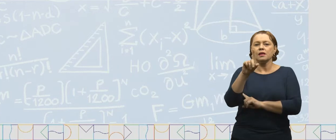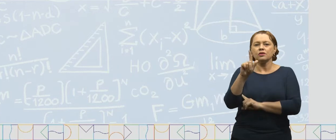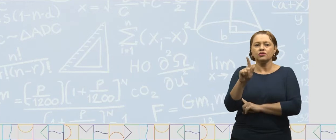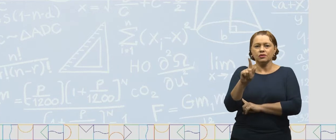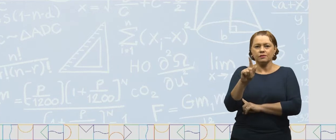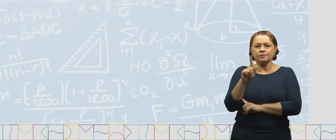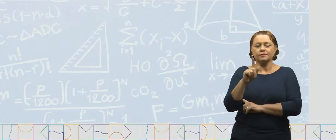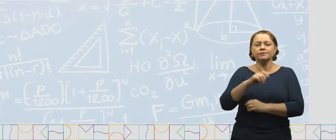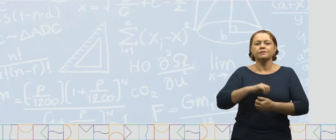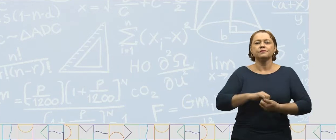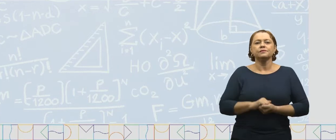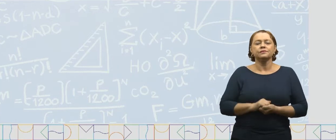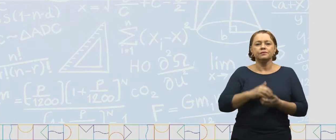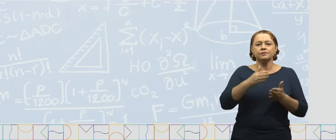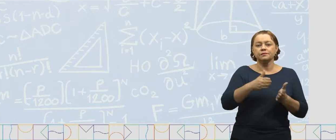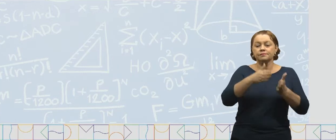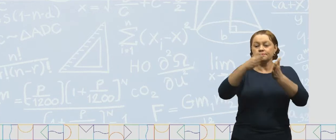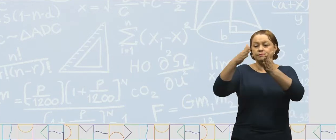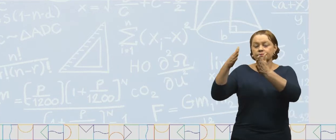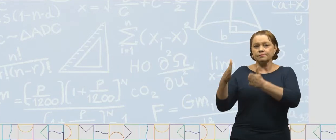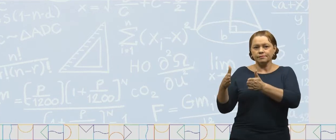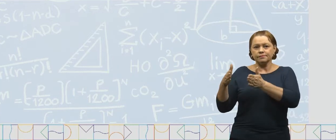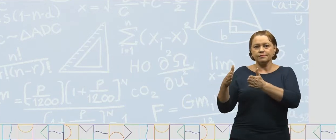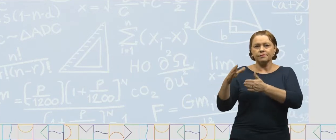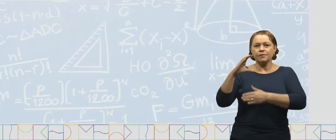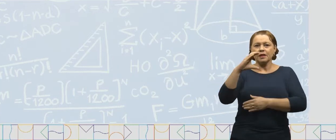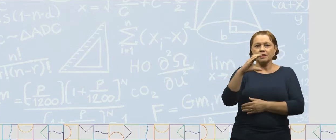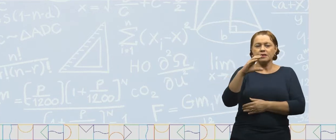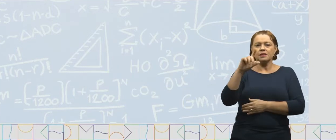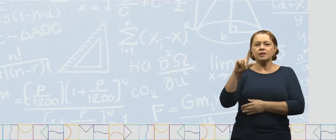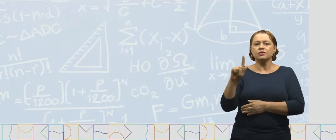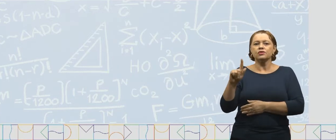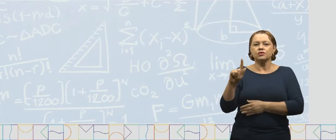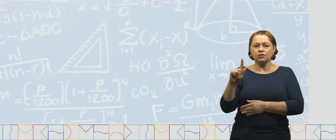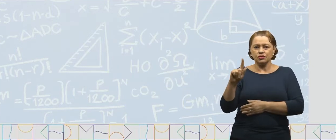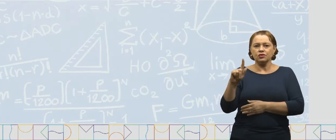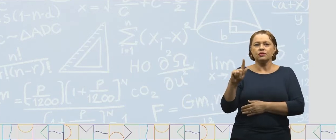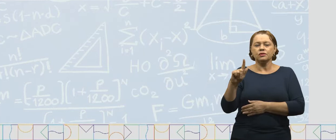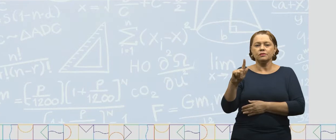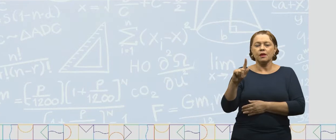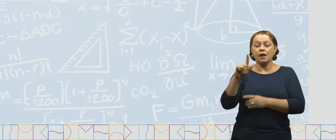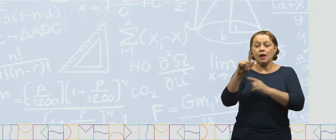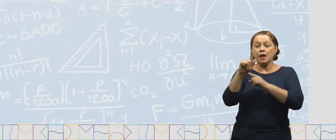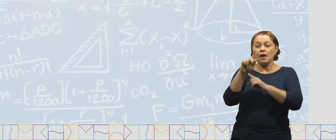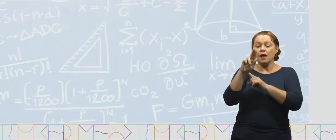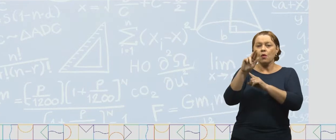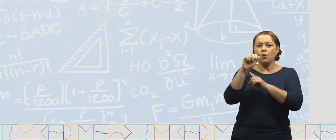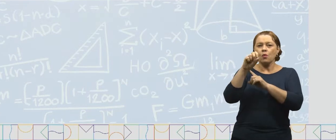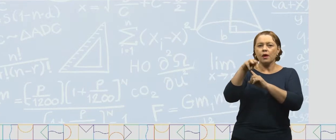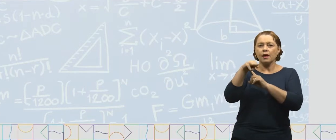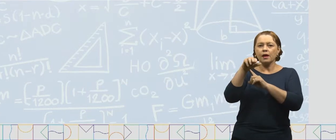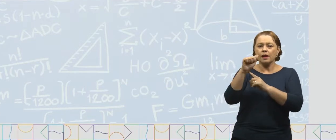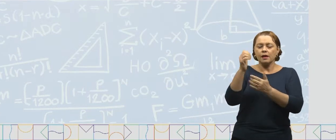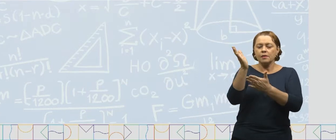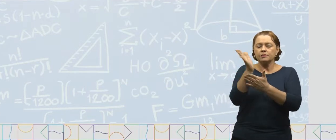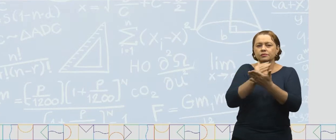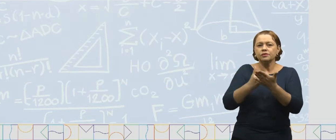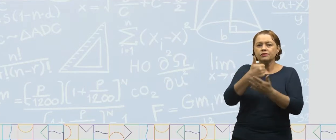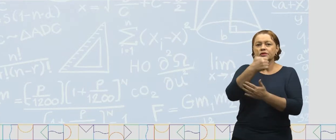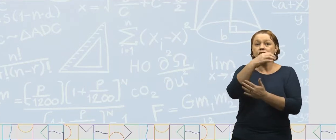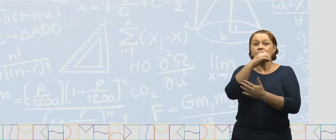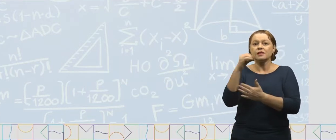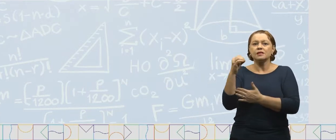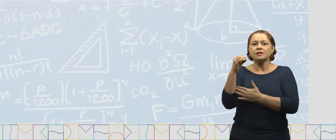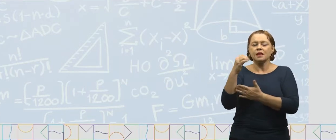G. Na sequência, temos o centigrama, que é o grama dividido em 100